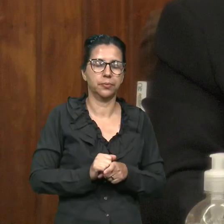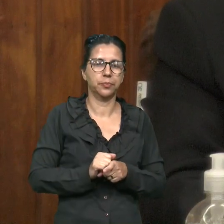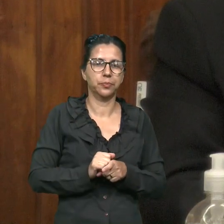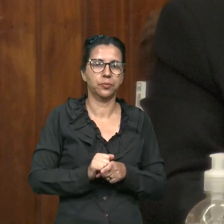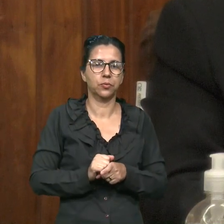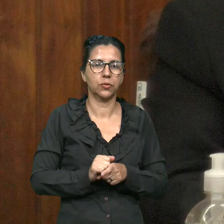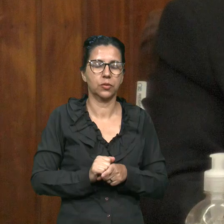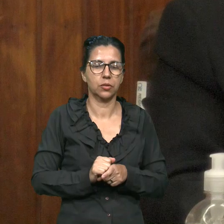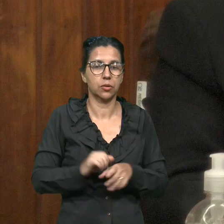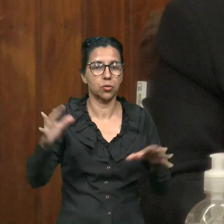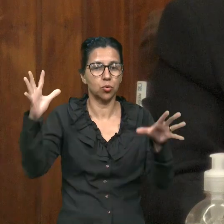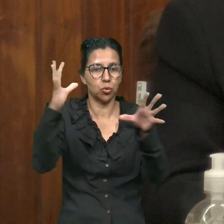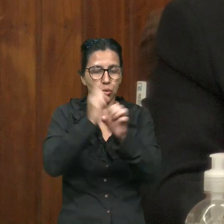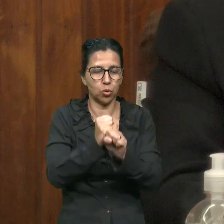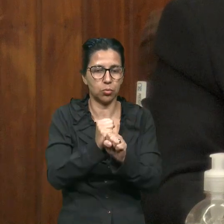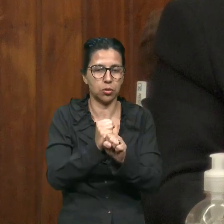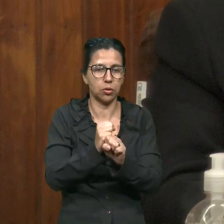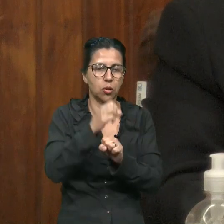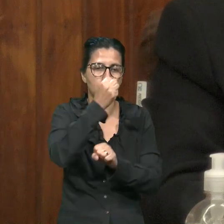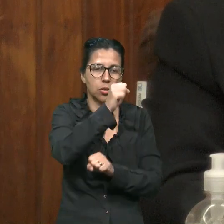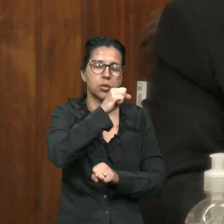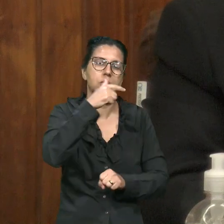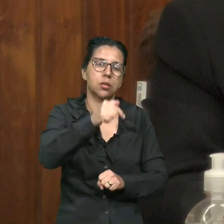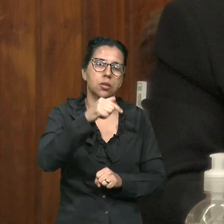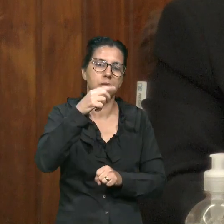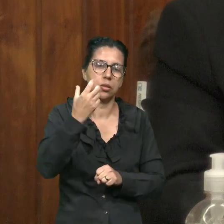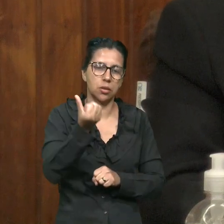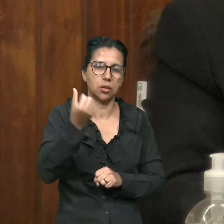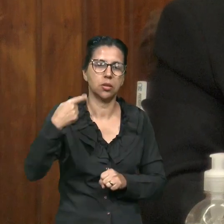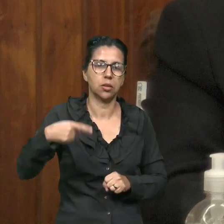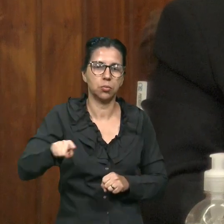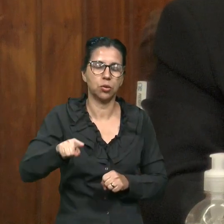R$ 144.348,33. Valor total até o momento